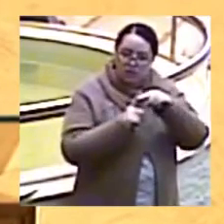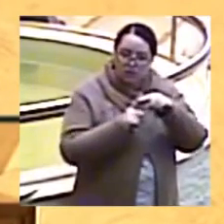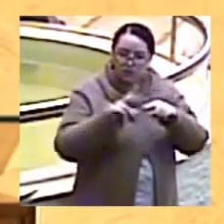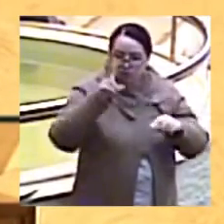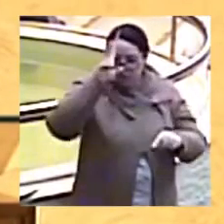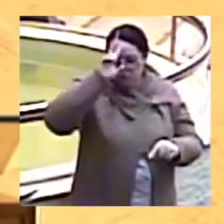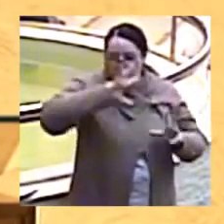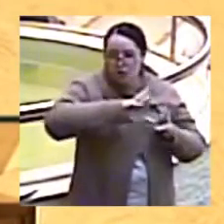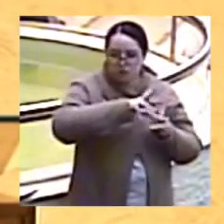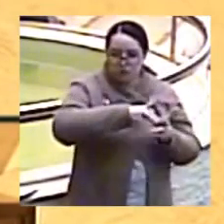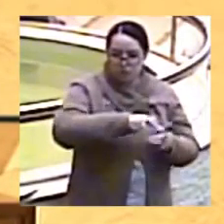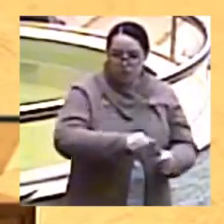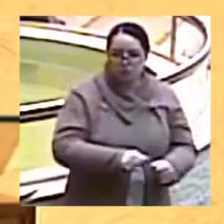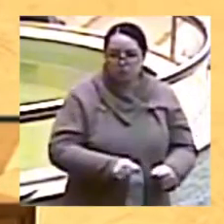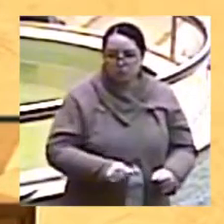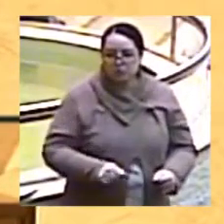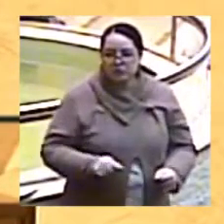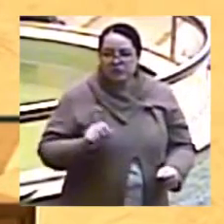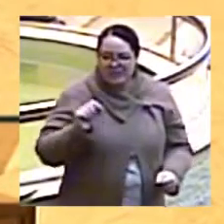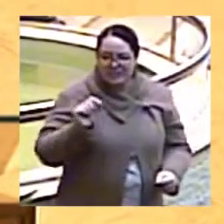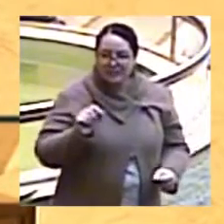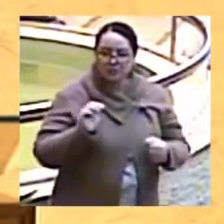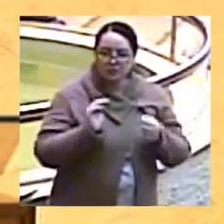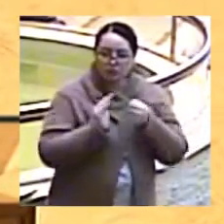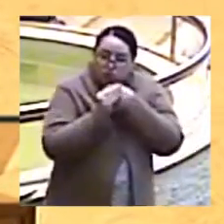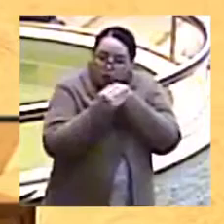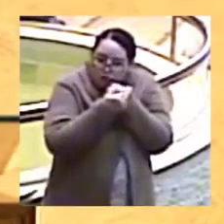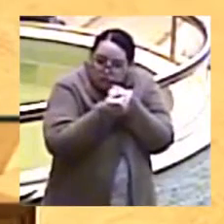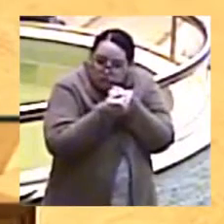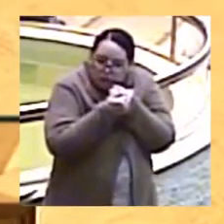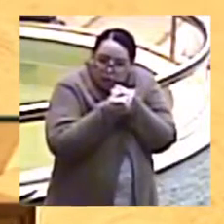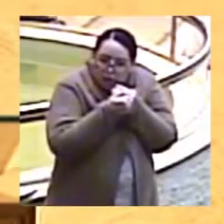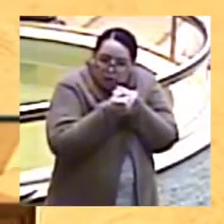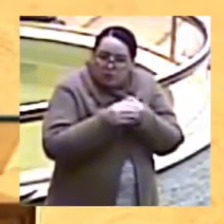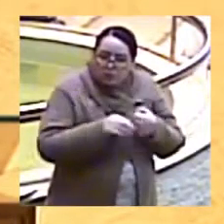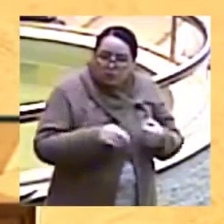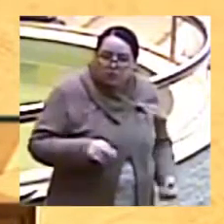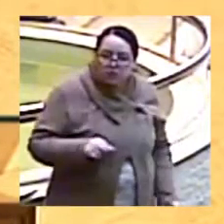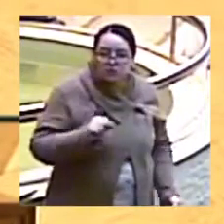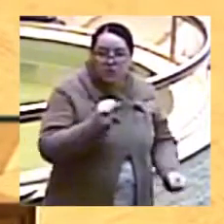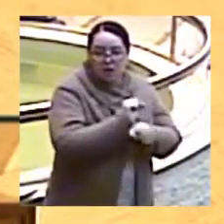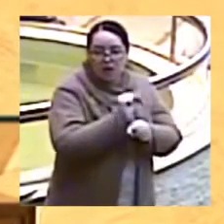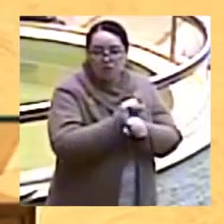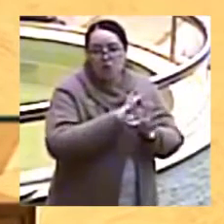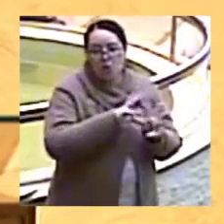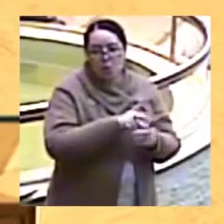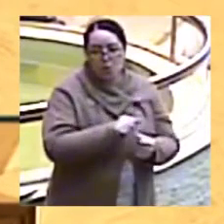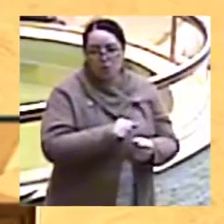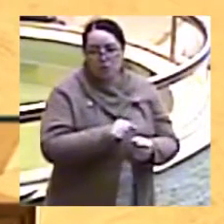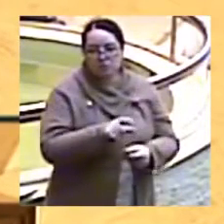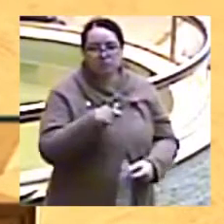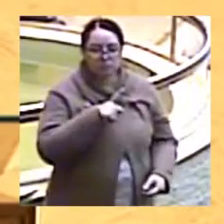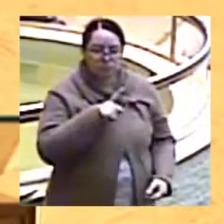nosso mundo, que se esconderam, e aguardaram, que o mundo tomassem decisões,